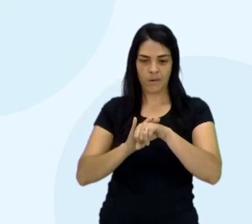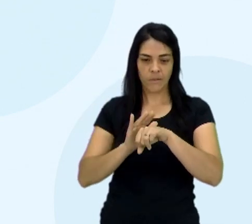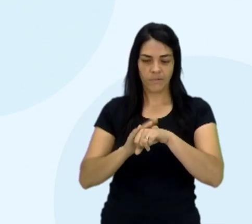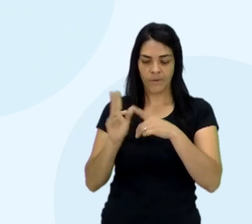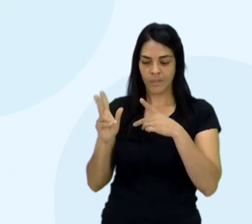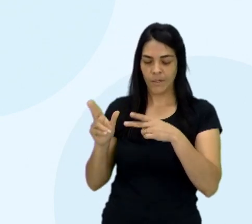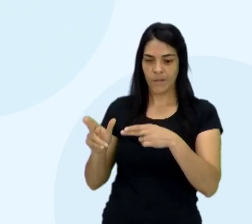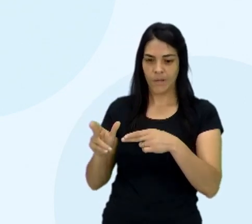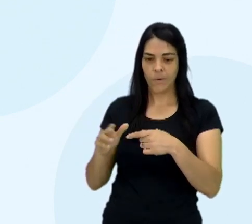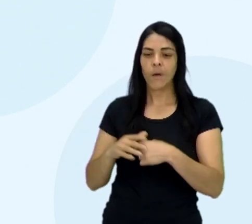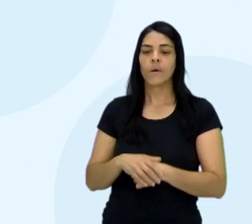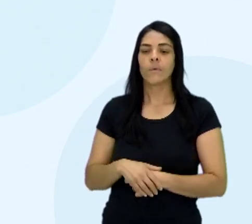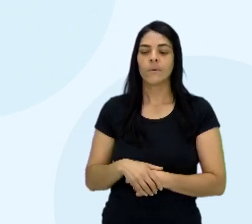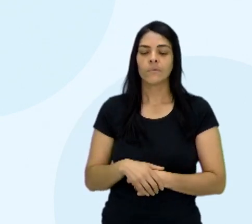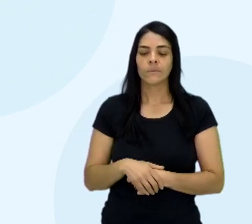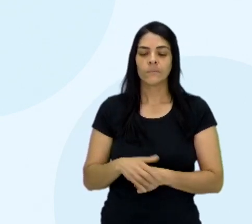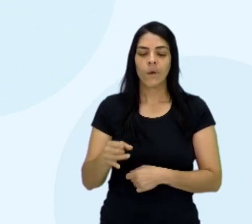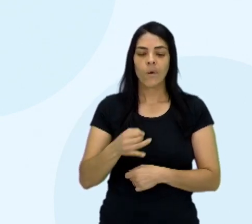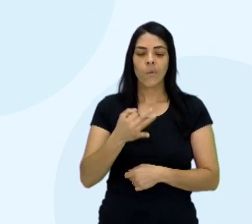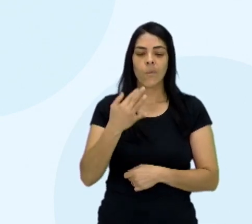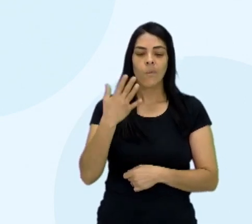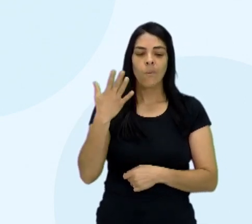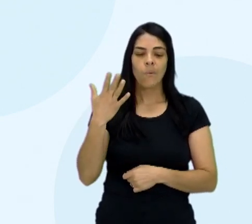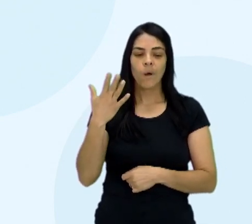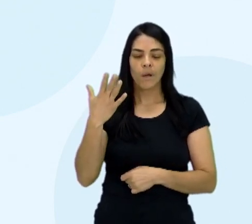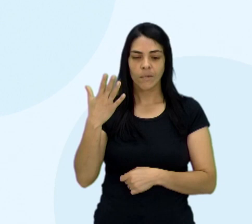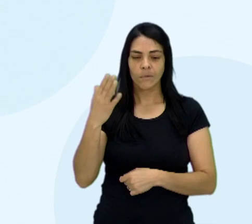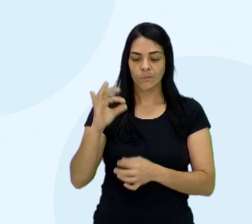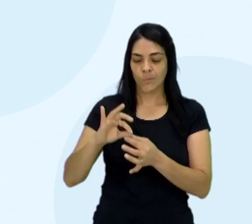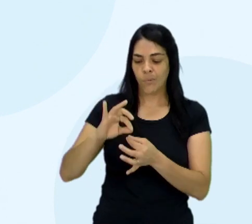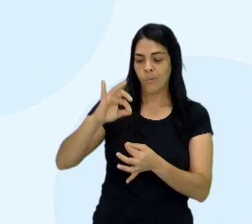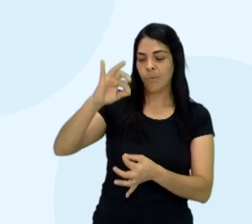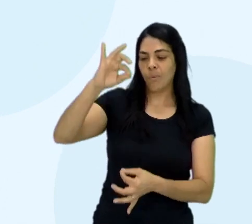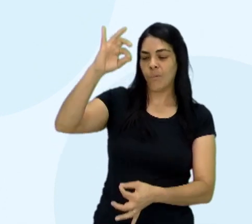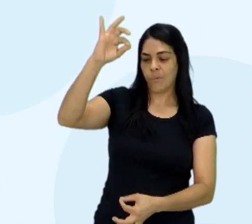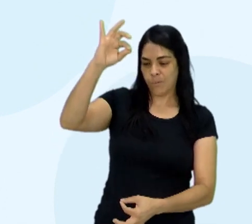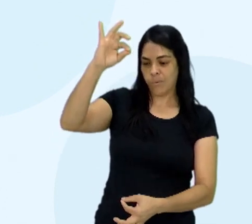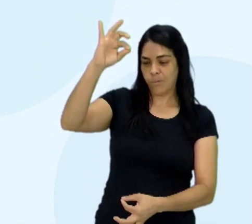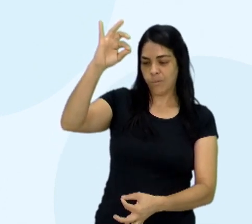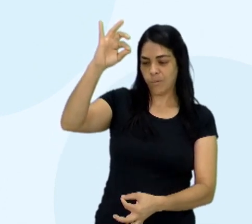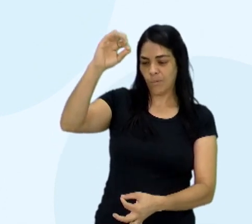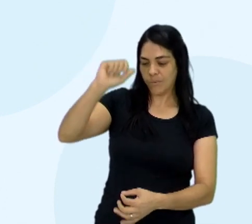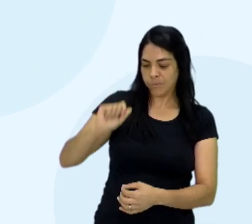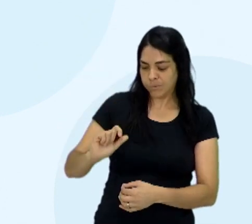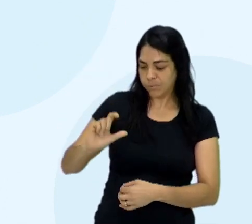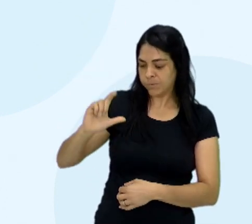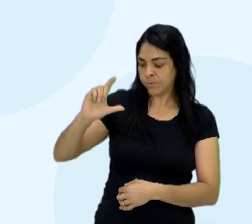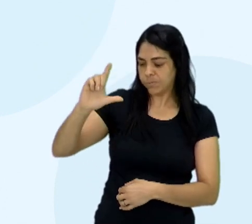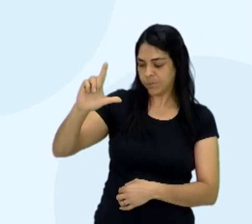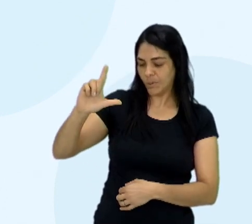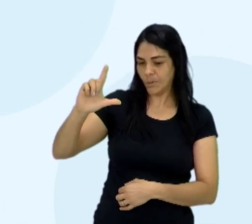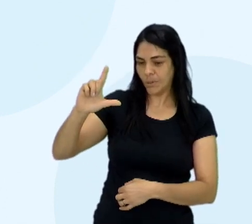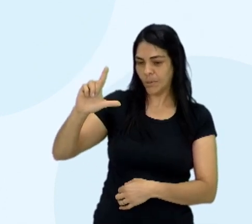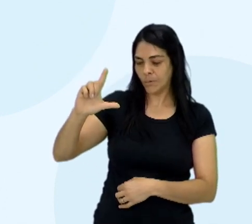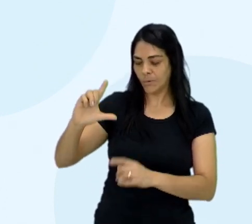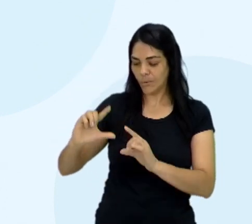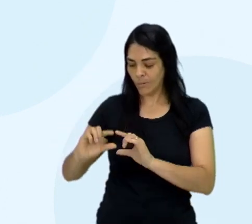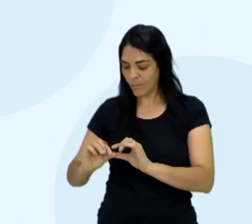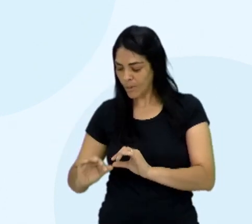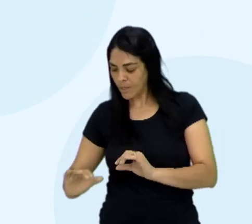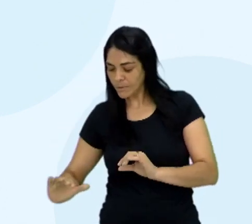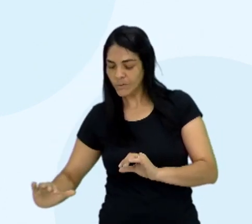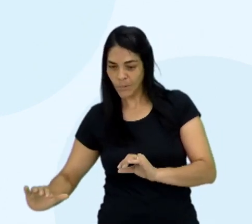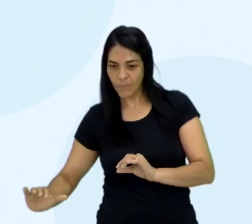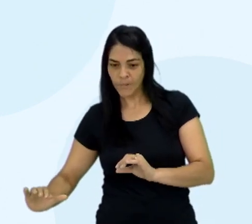a altura da estaca é maior que a sombra? Ele dividiu para saber. Então, faz essa fração. Então,